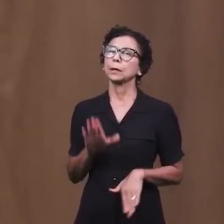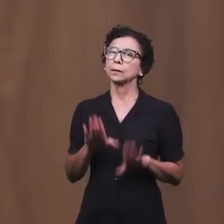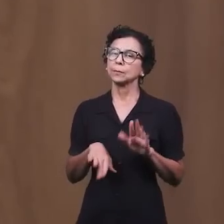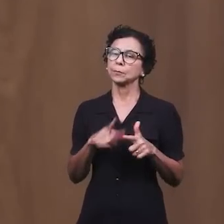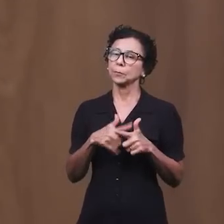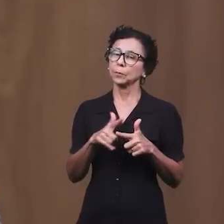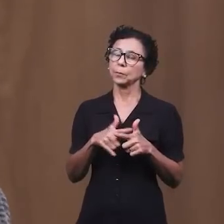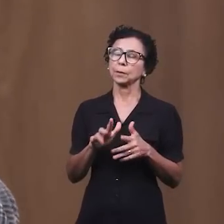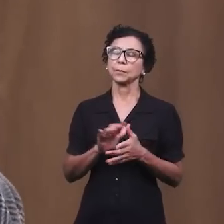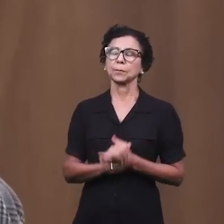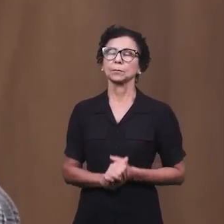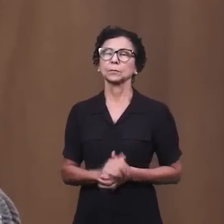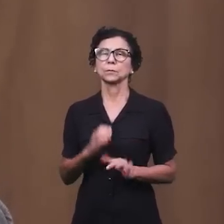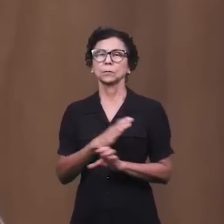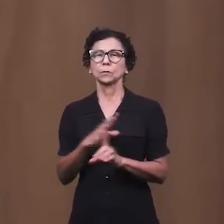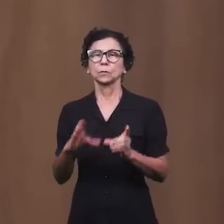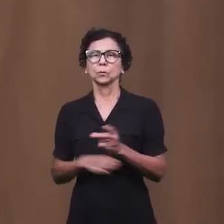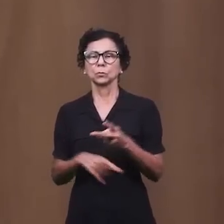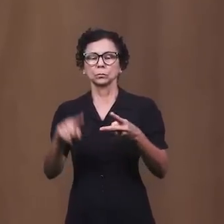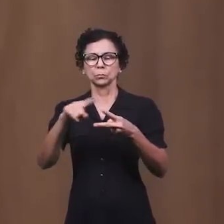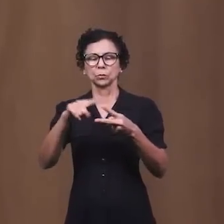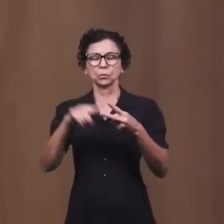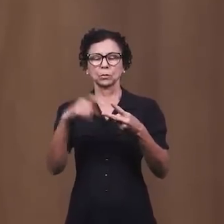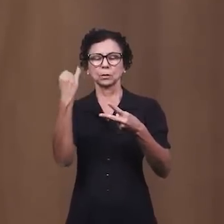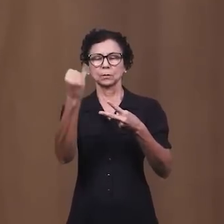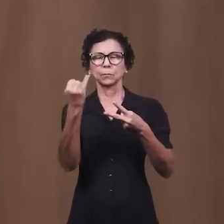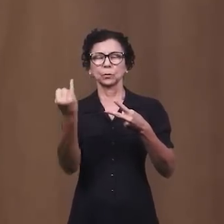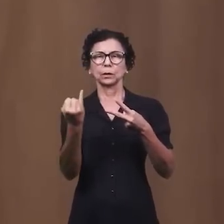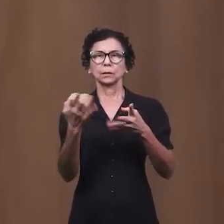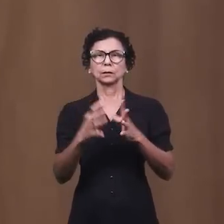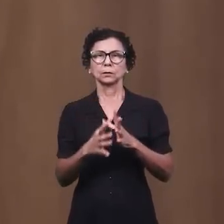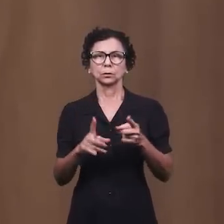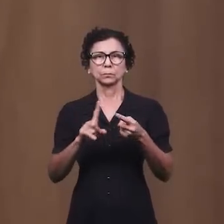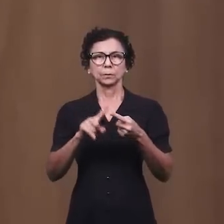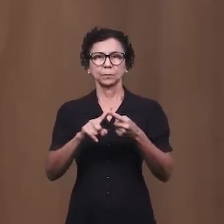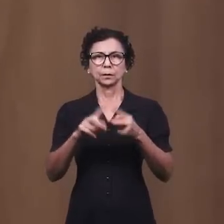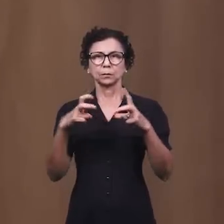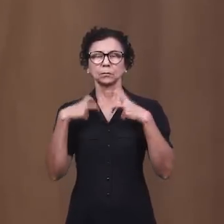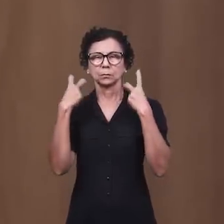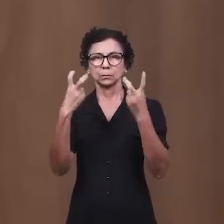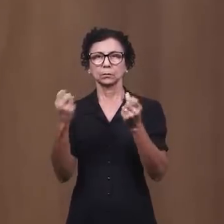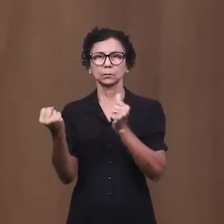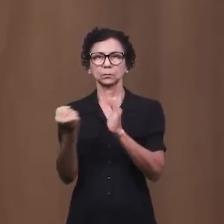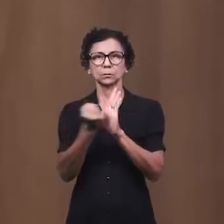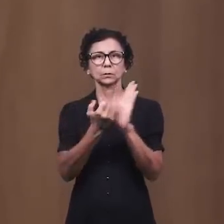para chegar. Mas o culto tem 2 atos importantes. O primeiro é o início, que é o clamor.